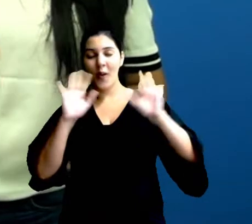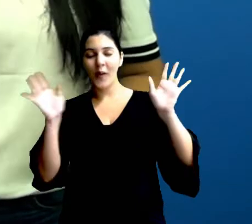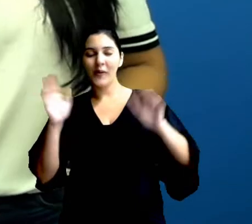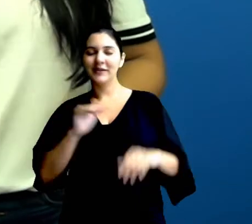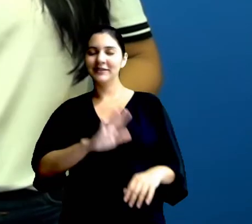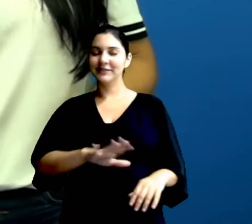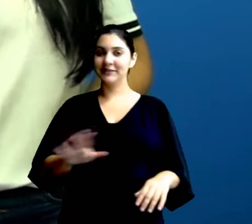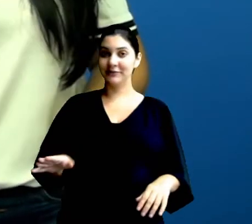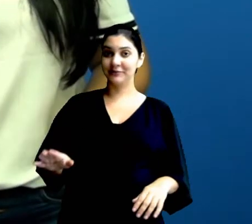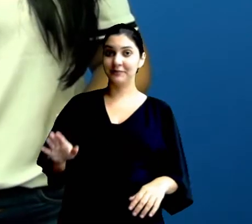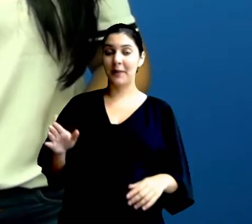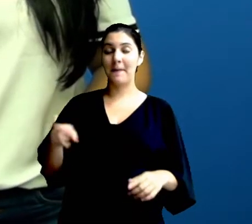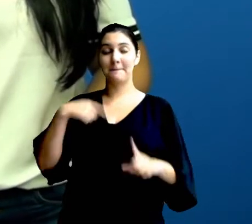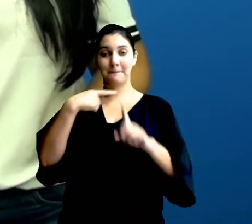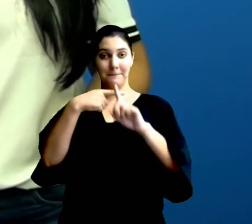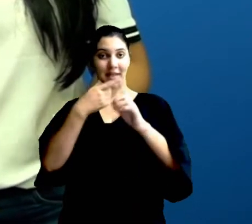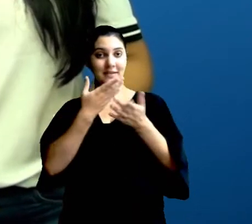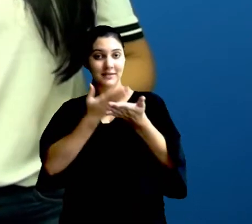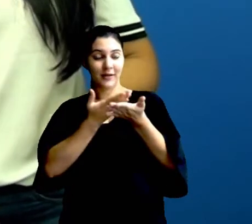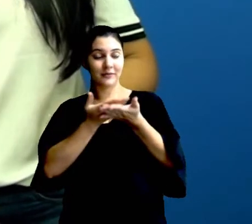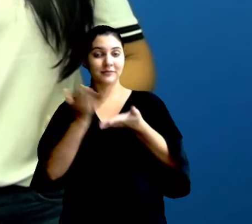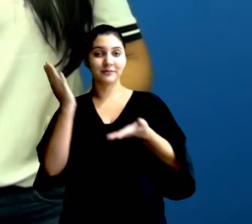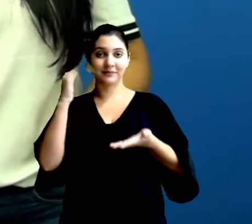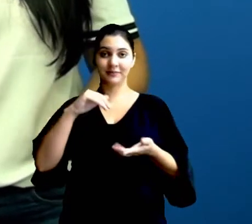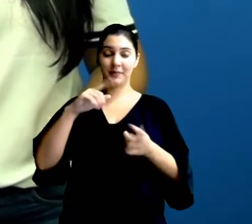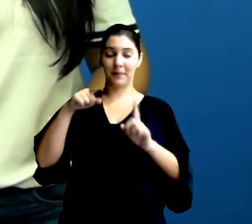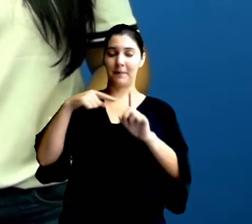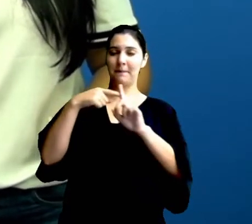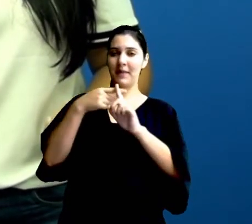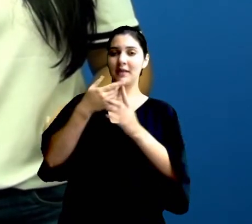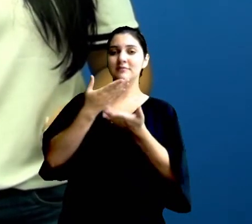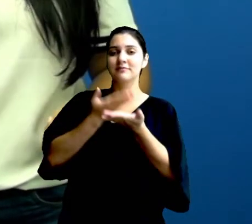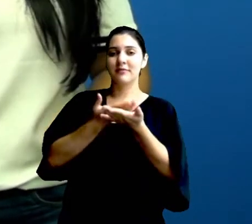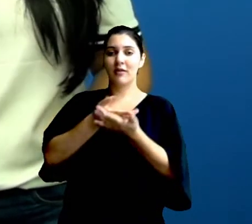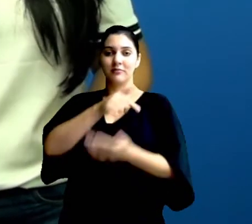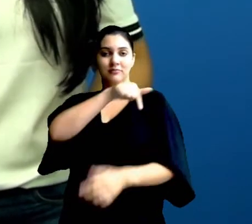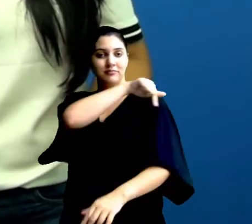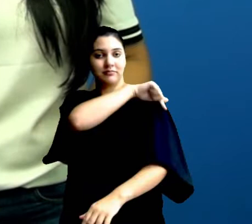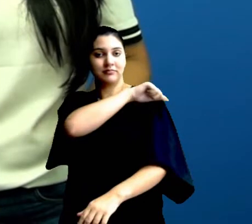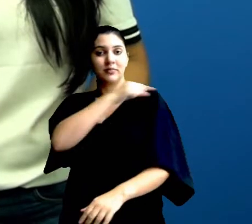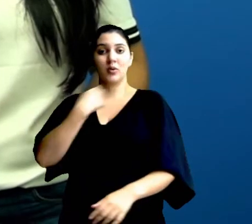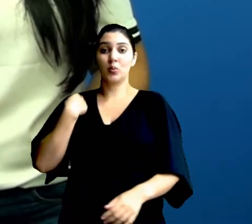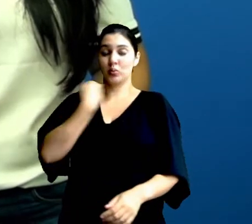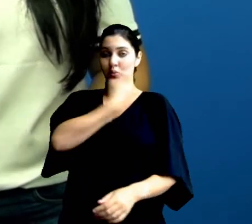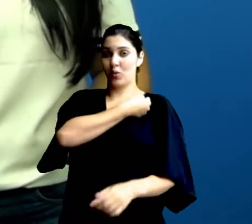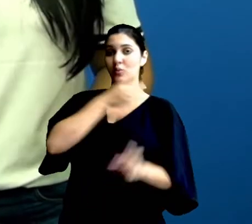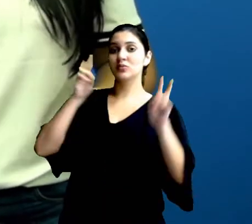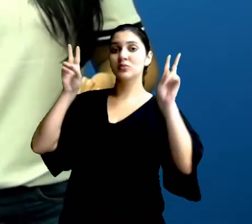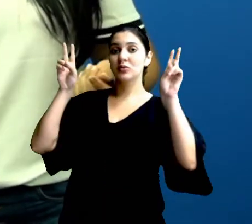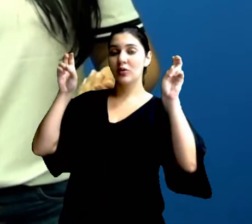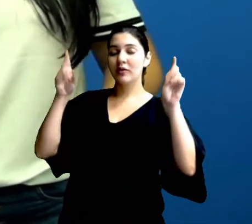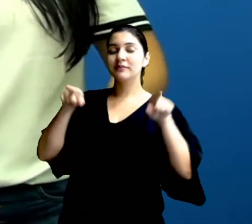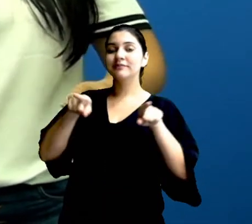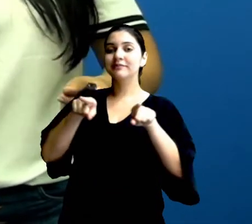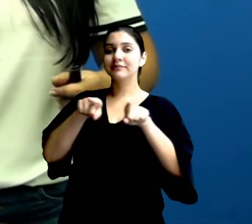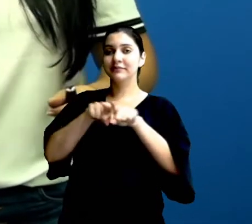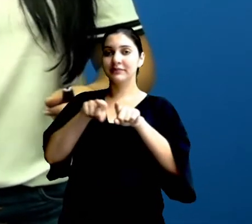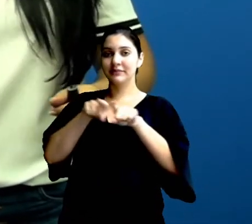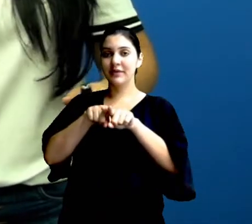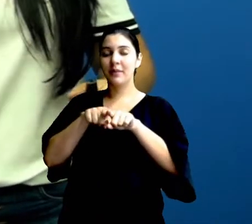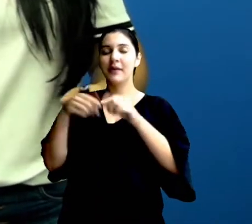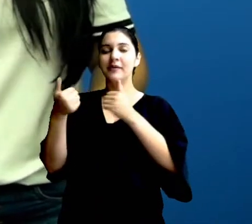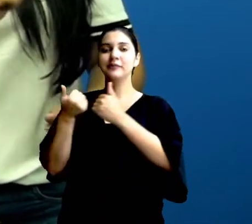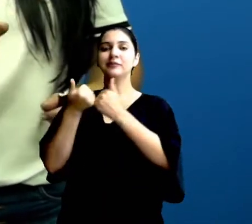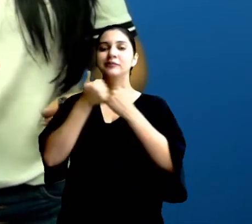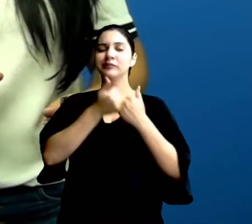Olá, meninas! Pronto para mais uma aula? Mais uma aula aqui no 7º ano? E o nosso conteúdo também vai ser um